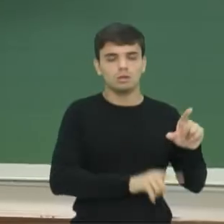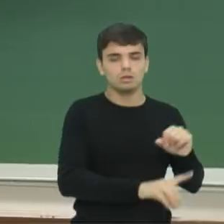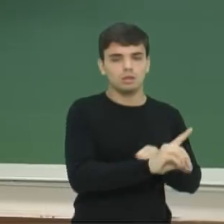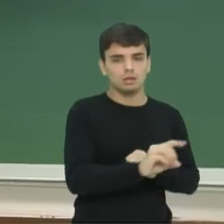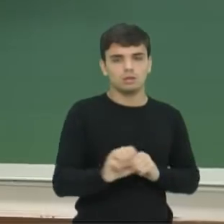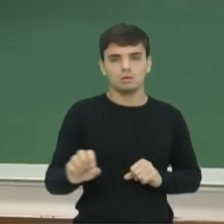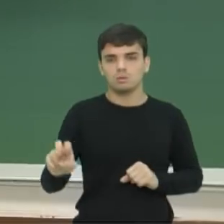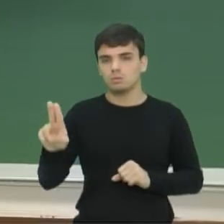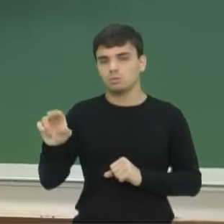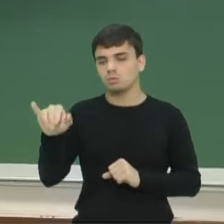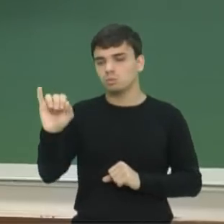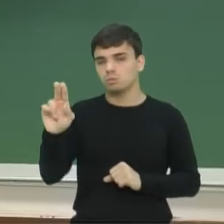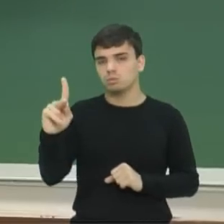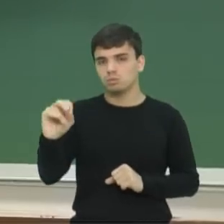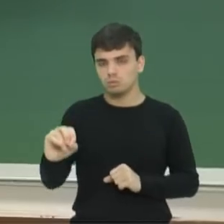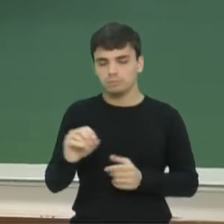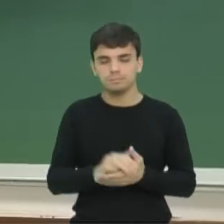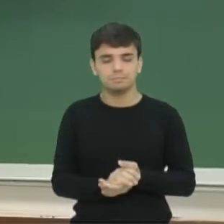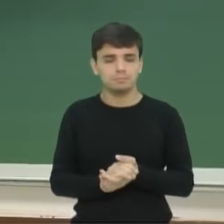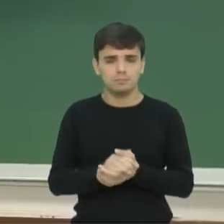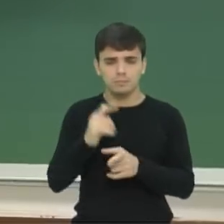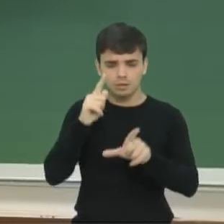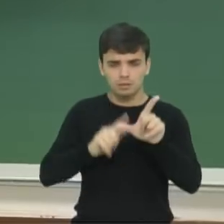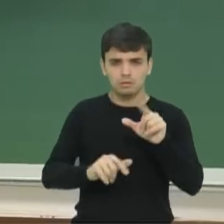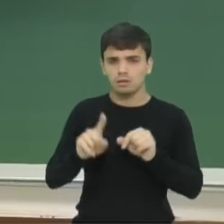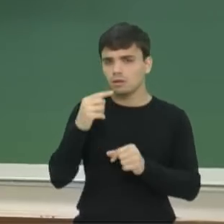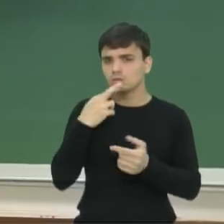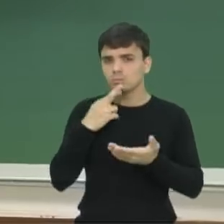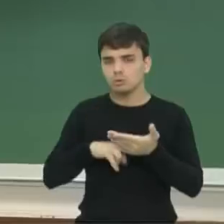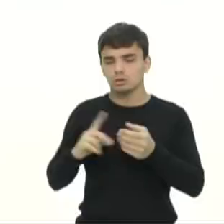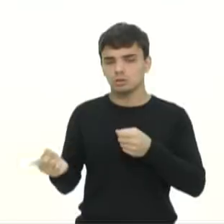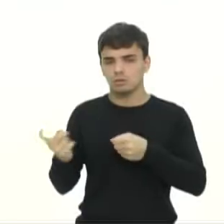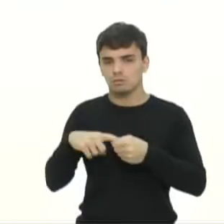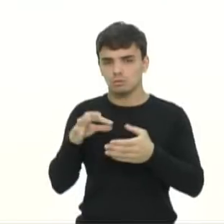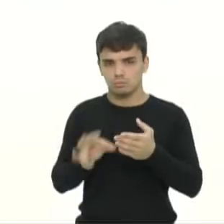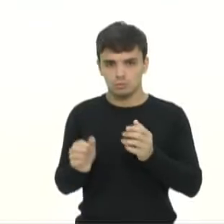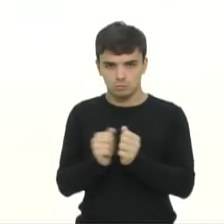aplicado? Analisa essa animação, vê que golpe foi aplicado, que já voltamos com a correção.